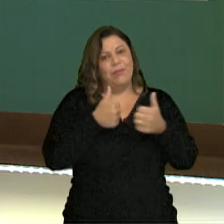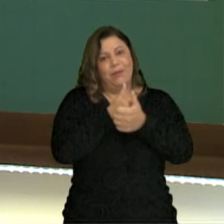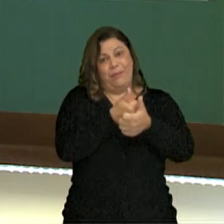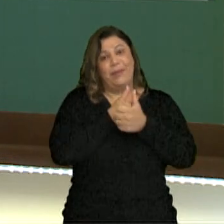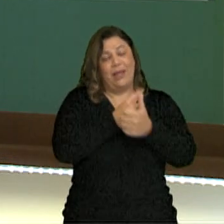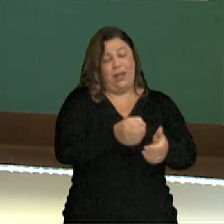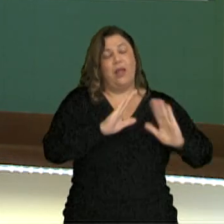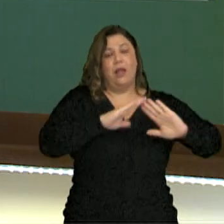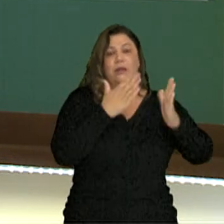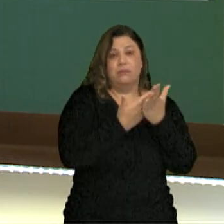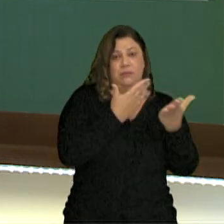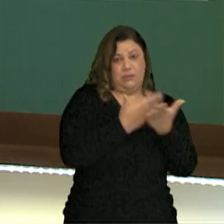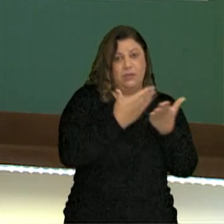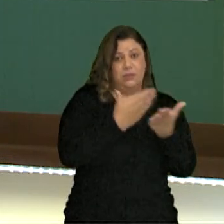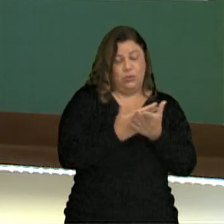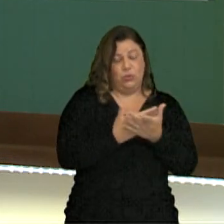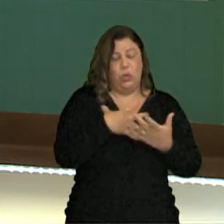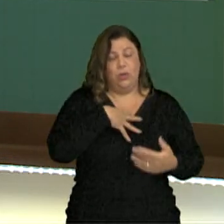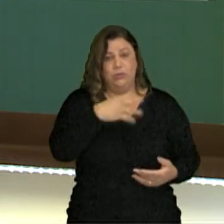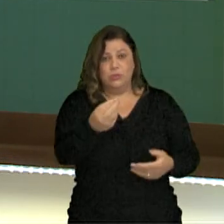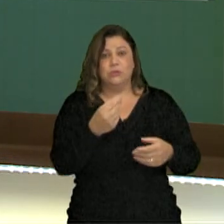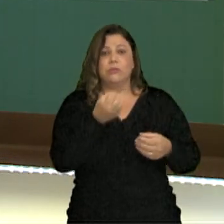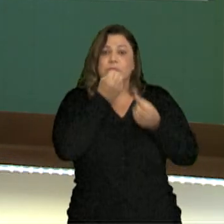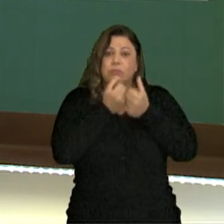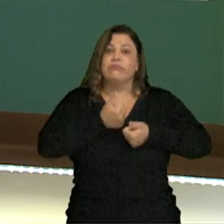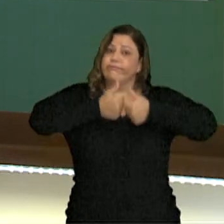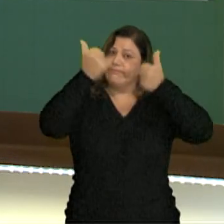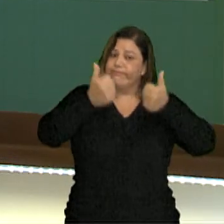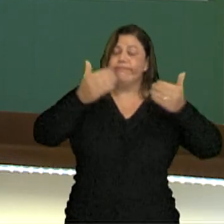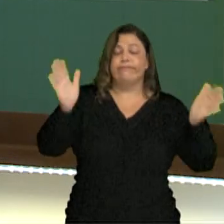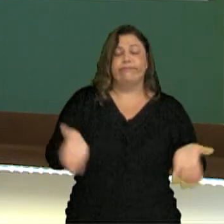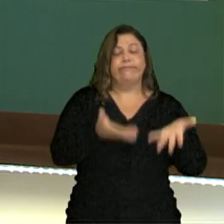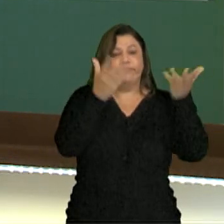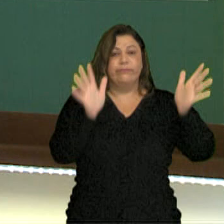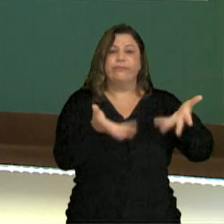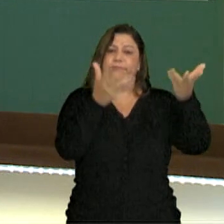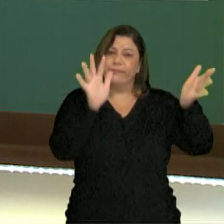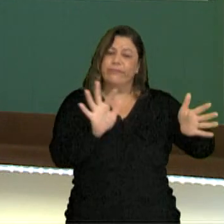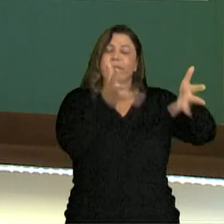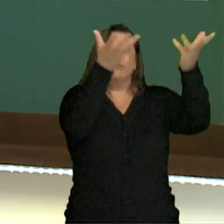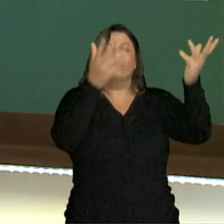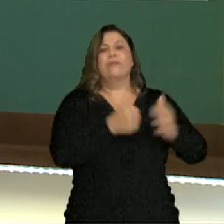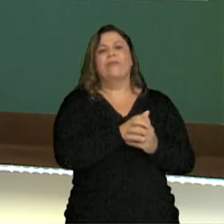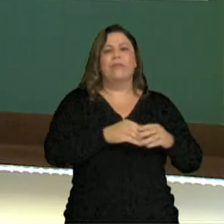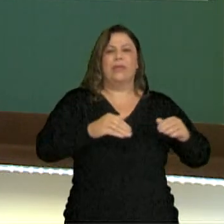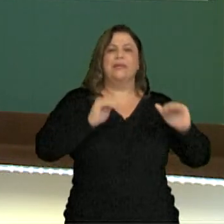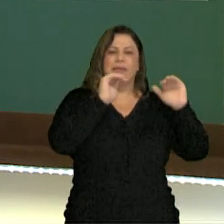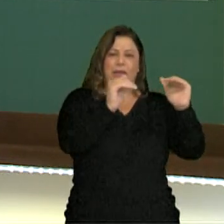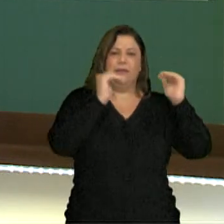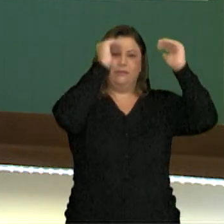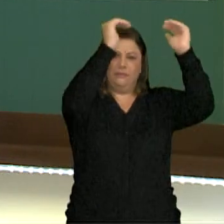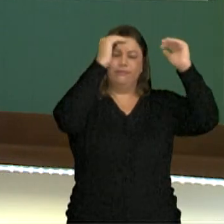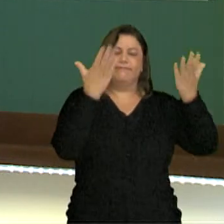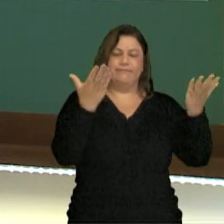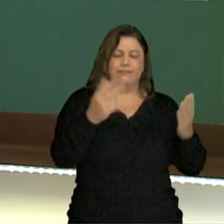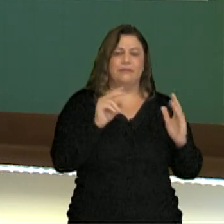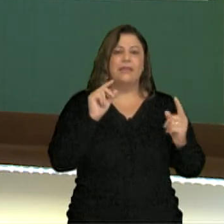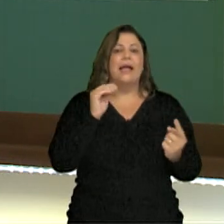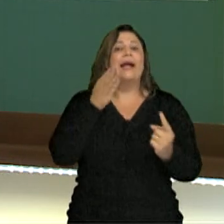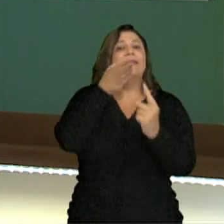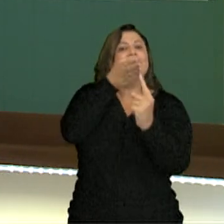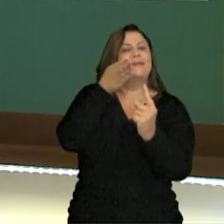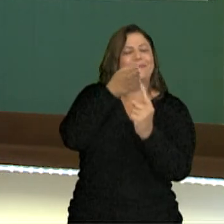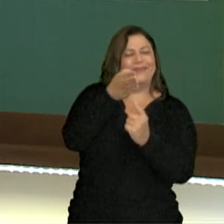lugar que tem escolas para os meus filhos, isso vai ser bom, porque eles vão fazer uma universidade, vão ser alguém na vida. Essa é a meta, né, dos